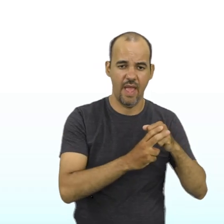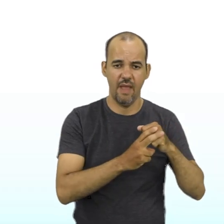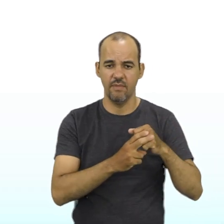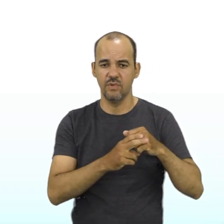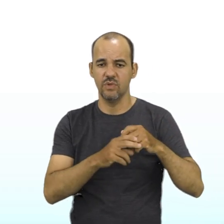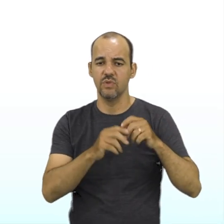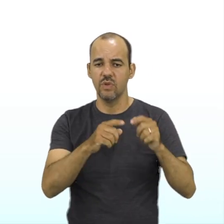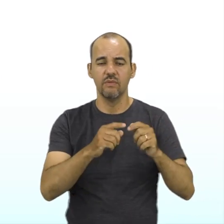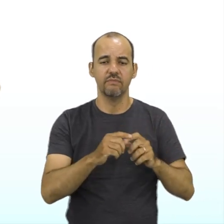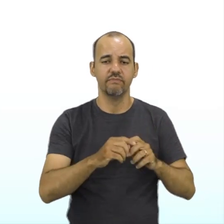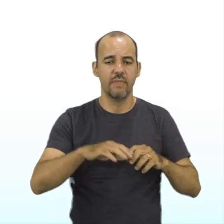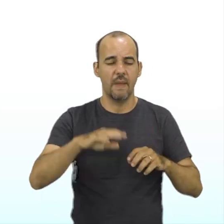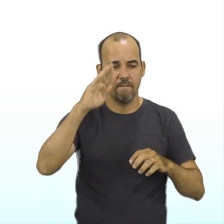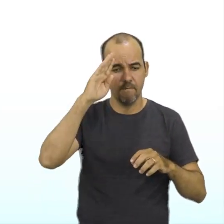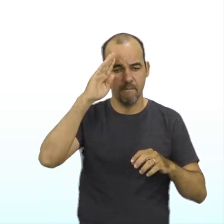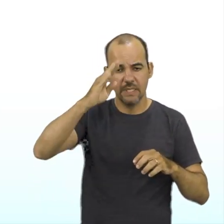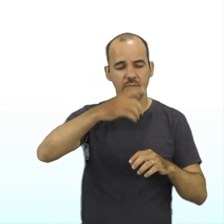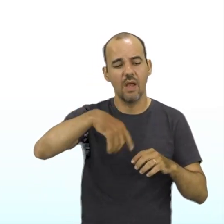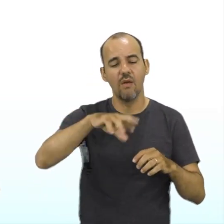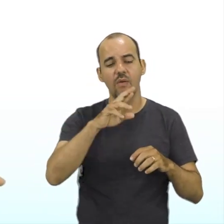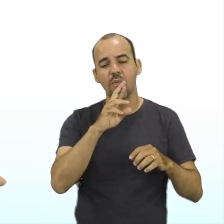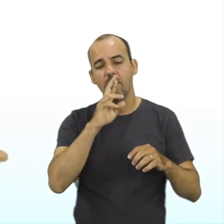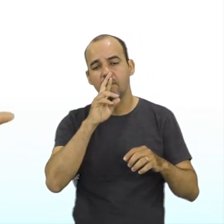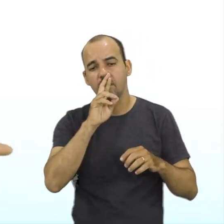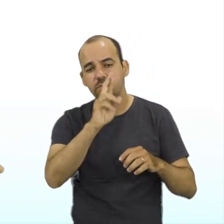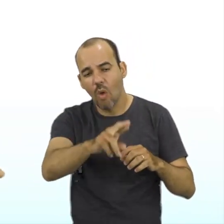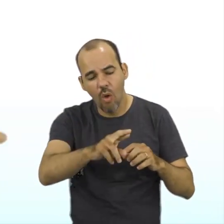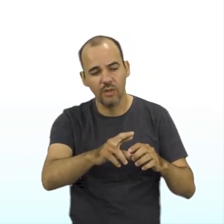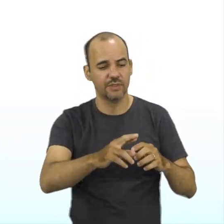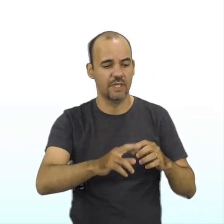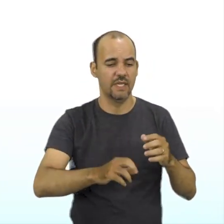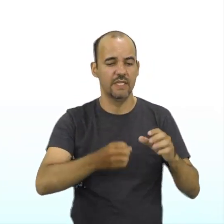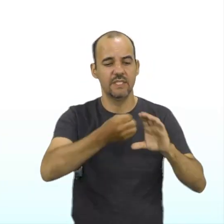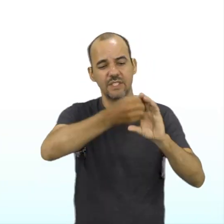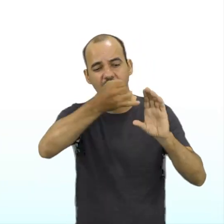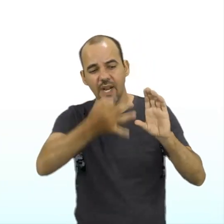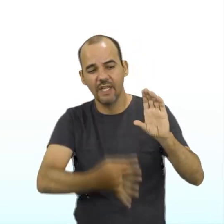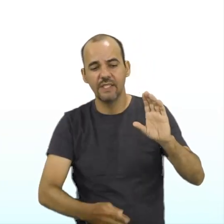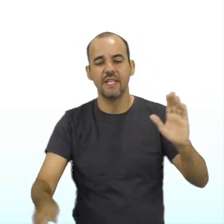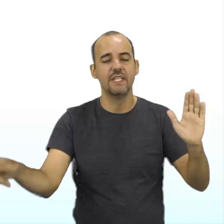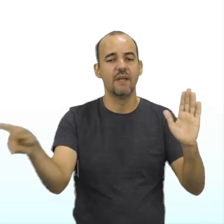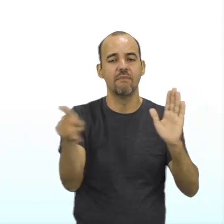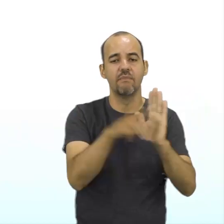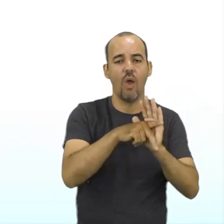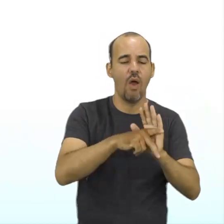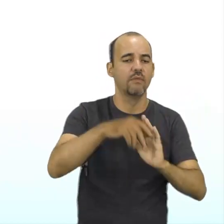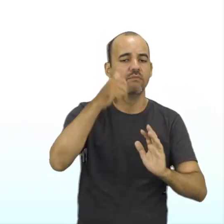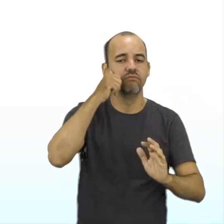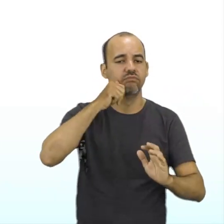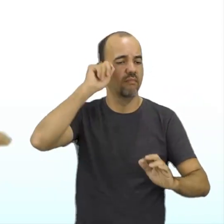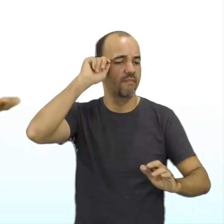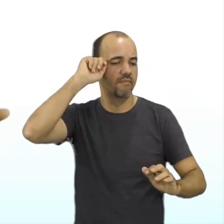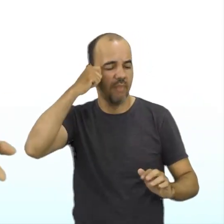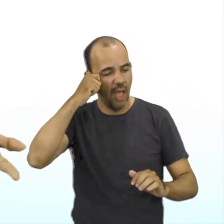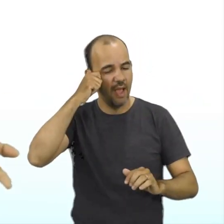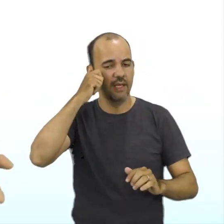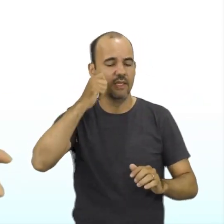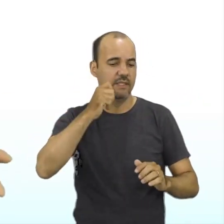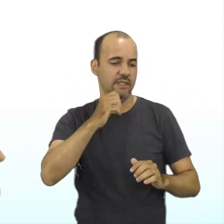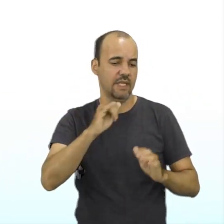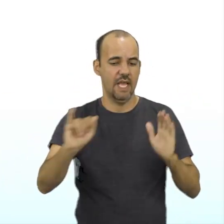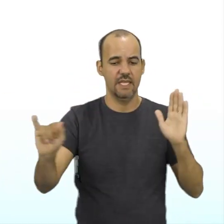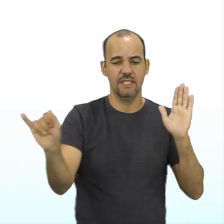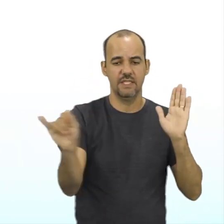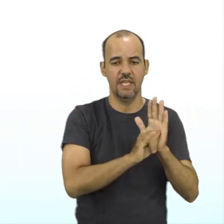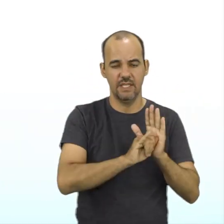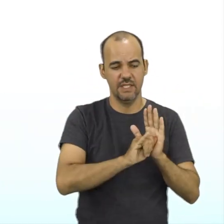categoricamente, eles reforçam isso, né? que é pedido na questão da identidade da mulher